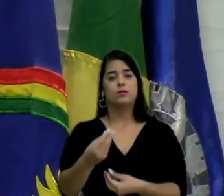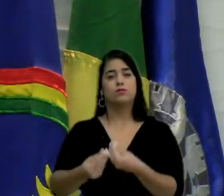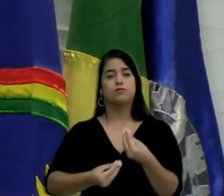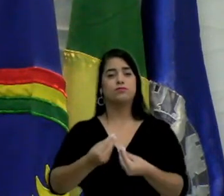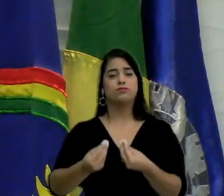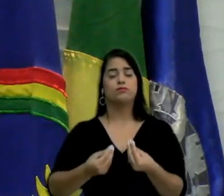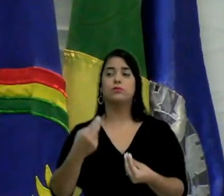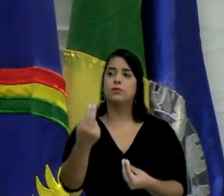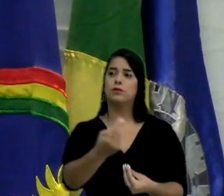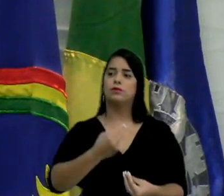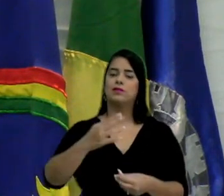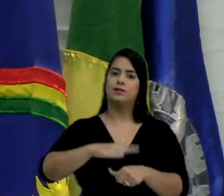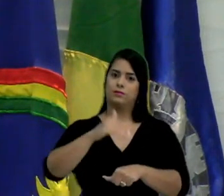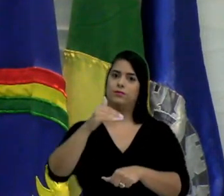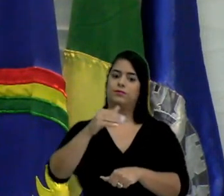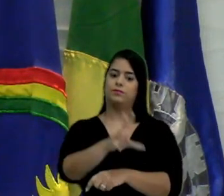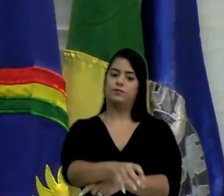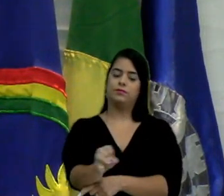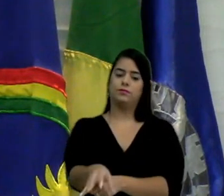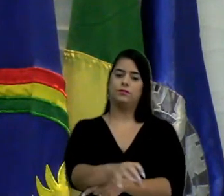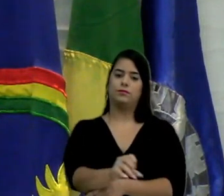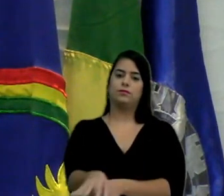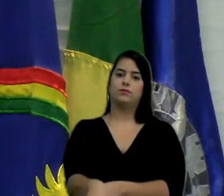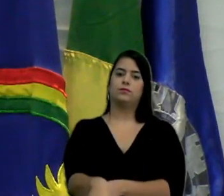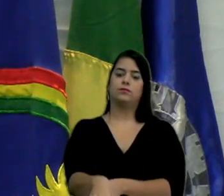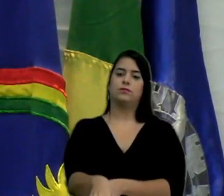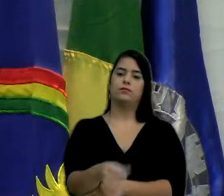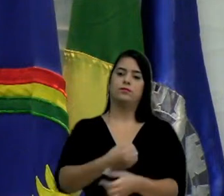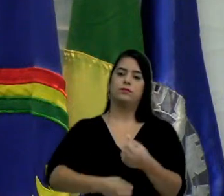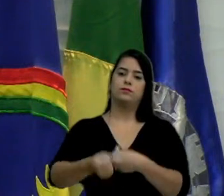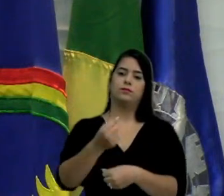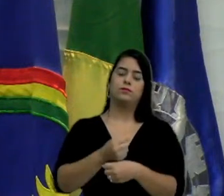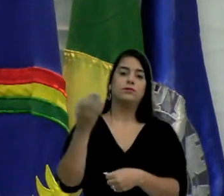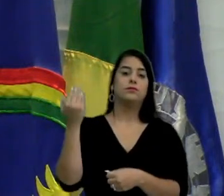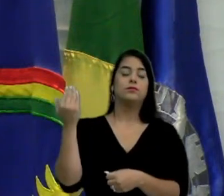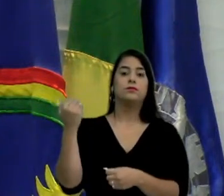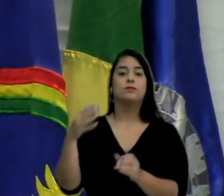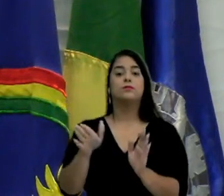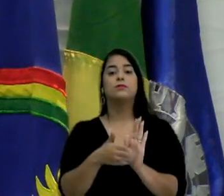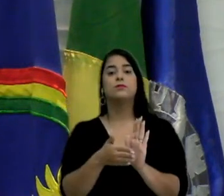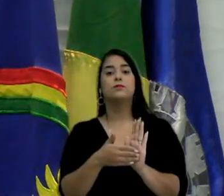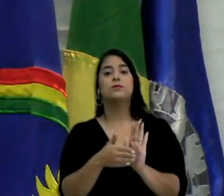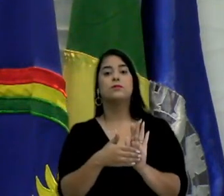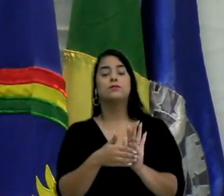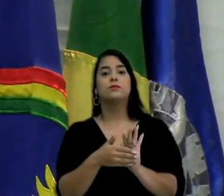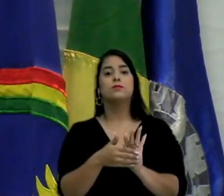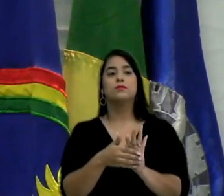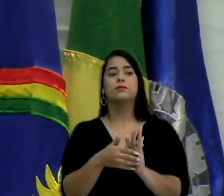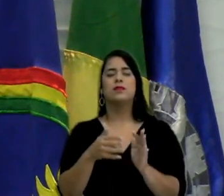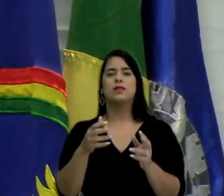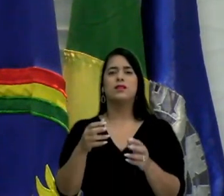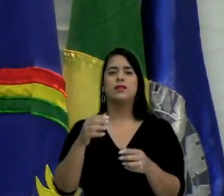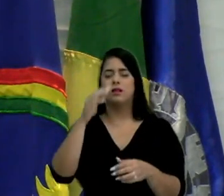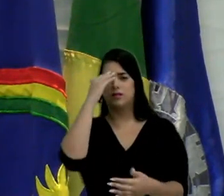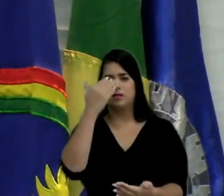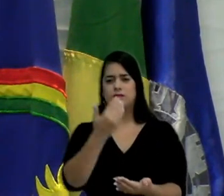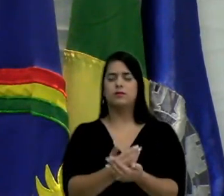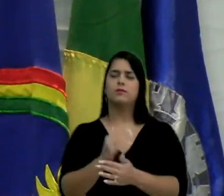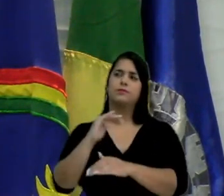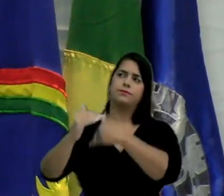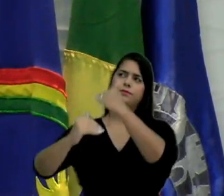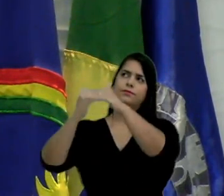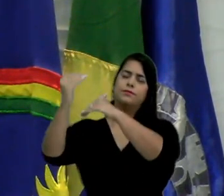tenhamos aí muito mais aração do que foi o ano passado a programação tá para isso e a gente acredita que vamos avanar ainda